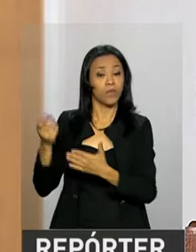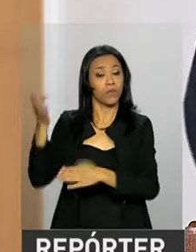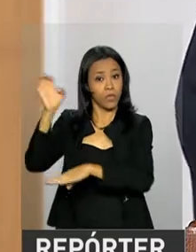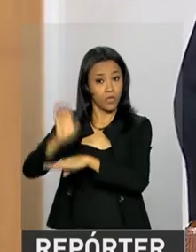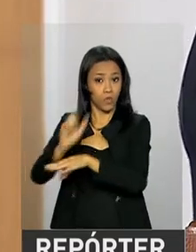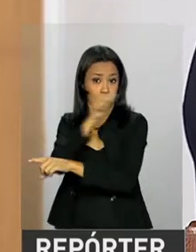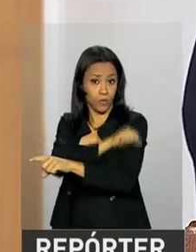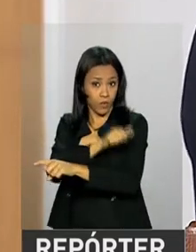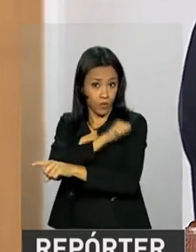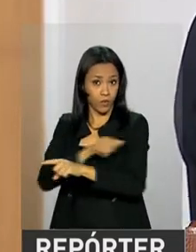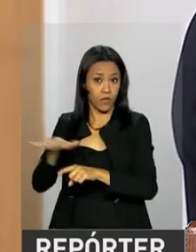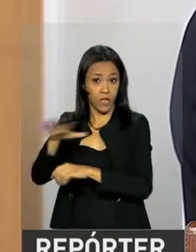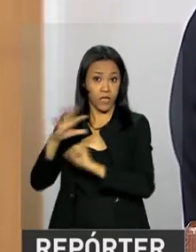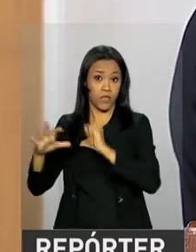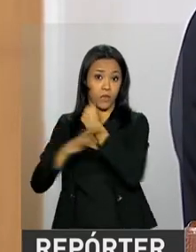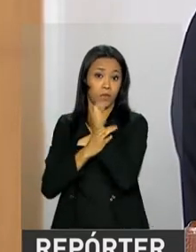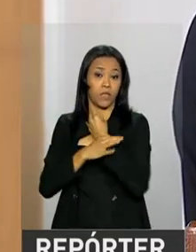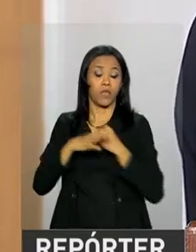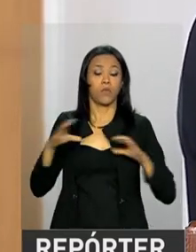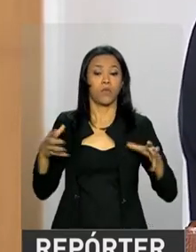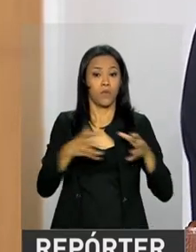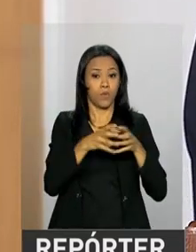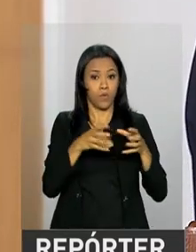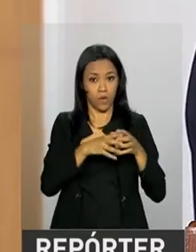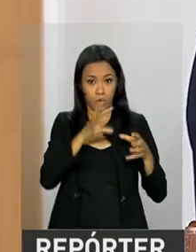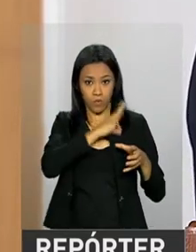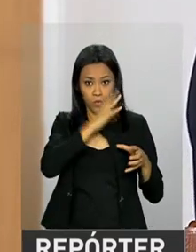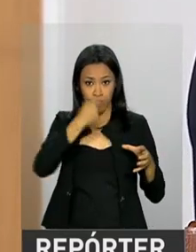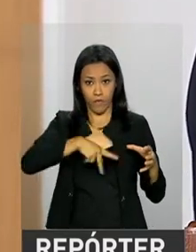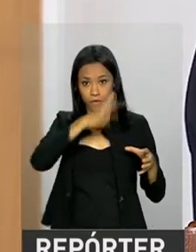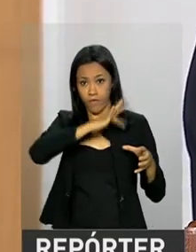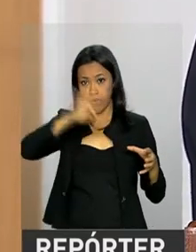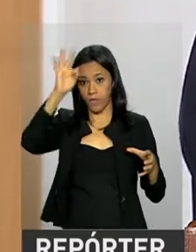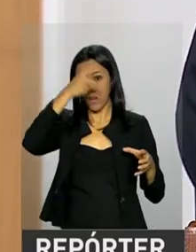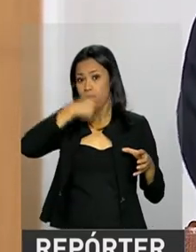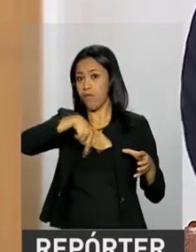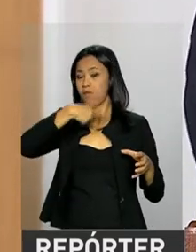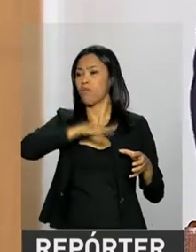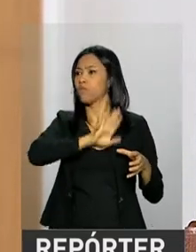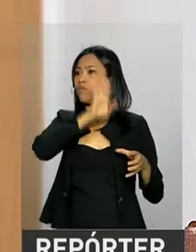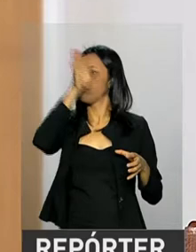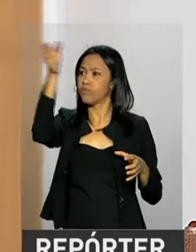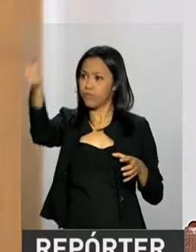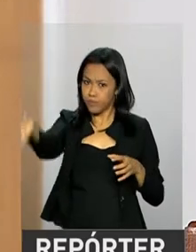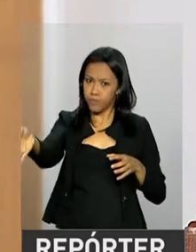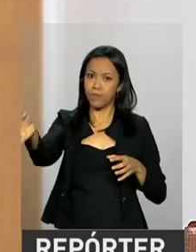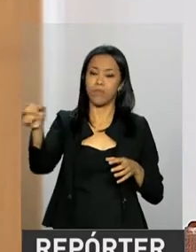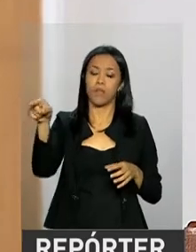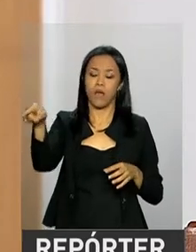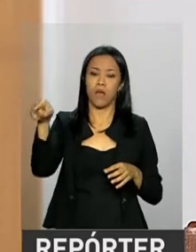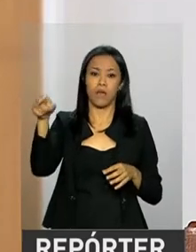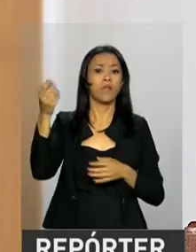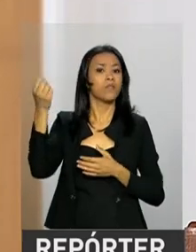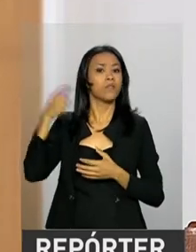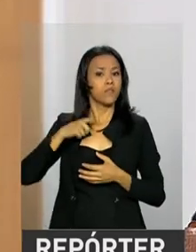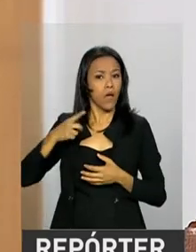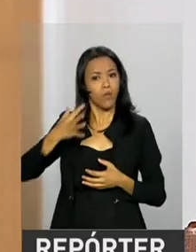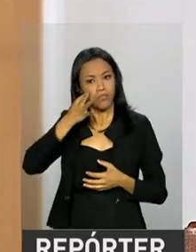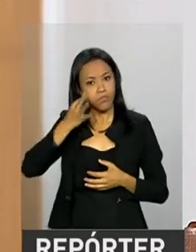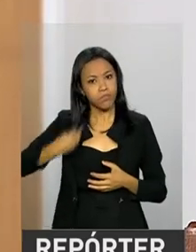Ainda agora lá, as Forças Nacionais de Segurança se encontram presentes na cidade do Rio de Janeiro e em